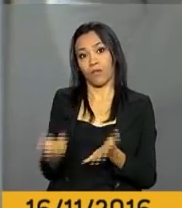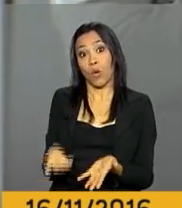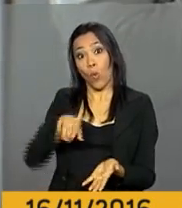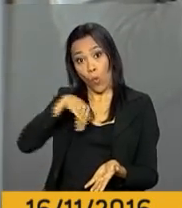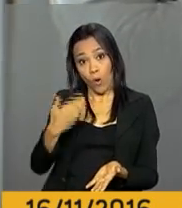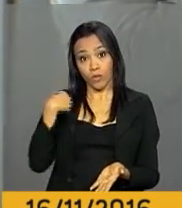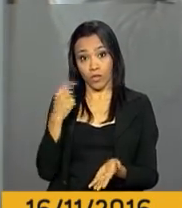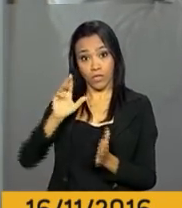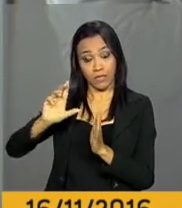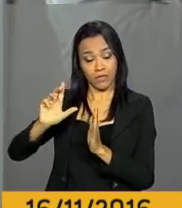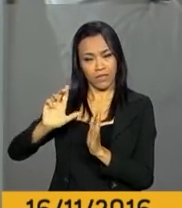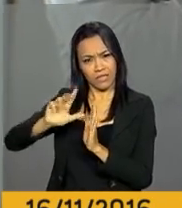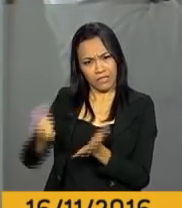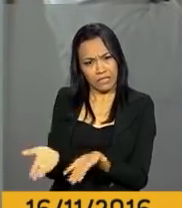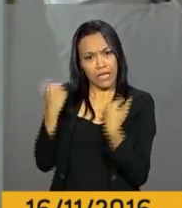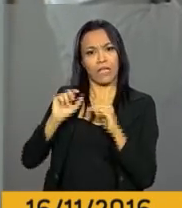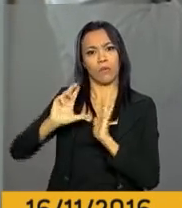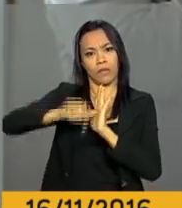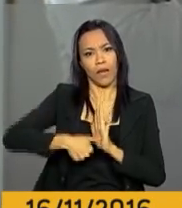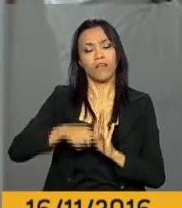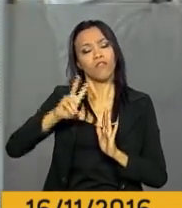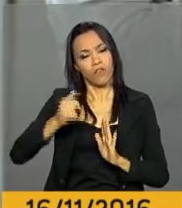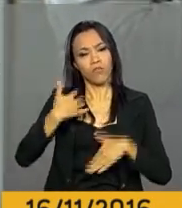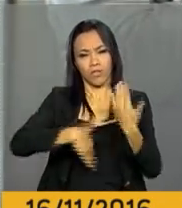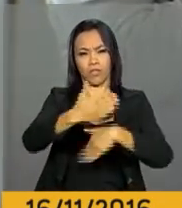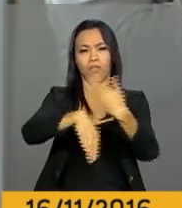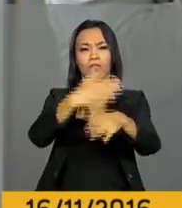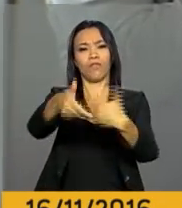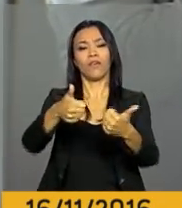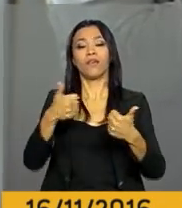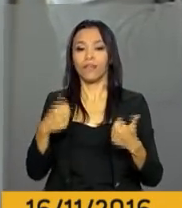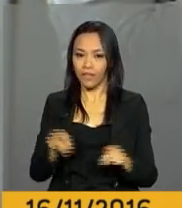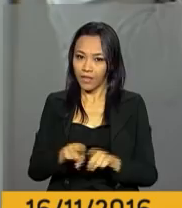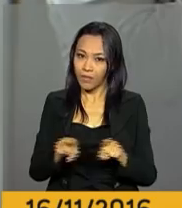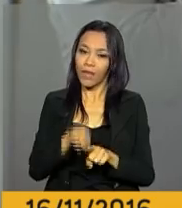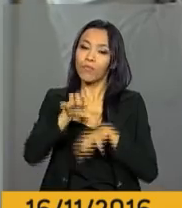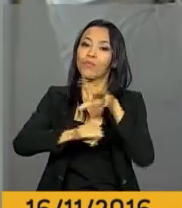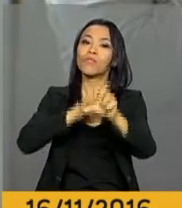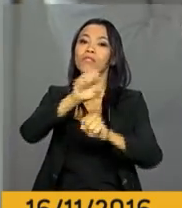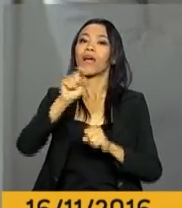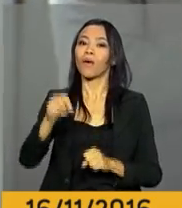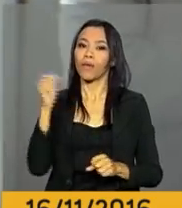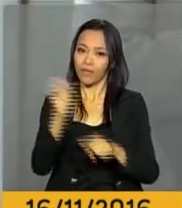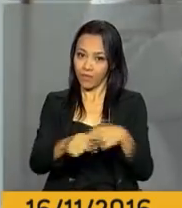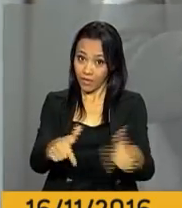recessão, evidentemente, nós vamos para o crescimento e vamos para a busca do